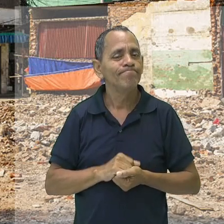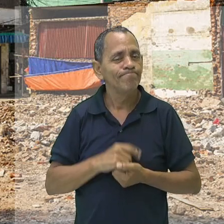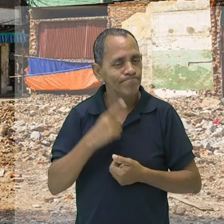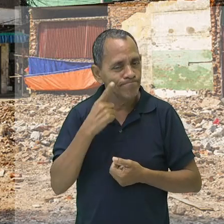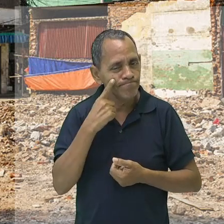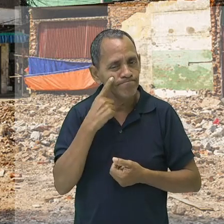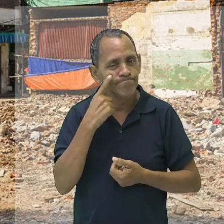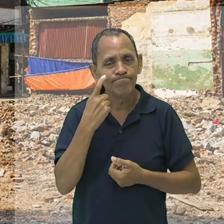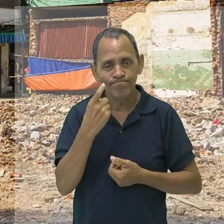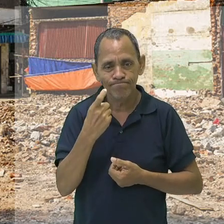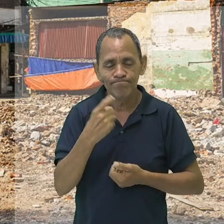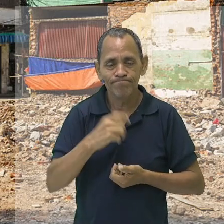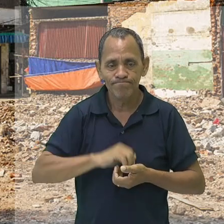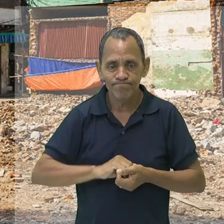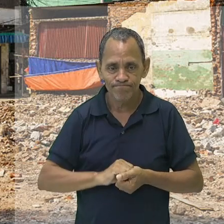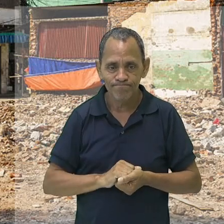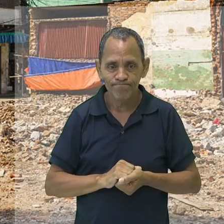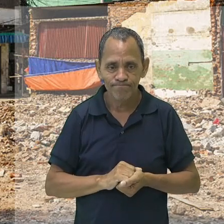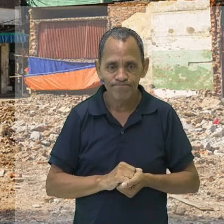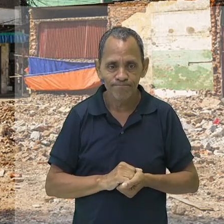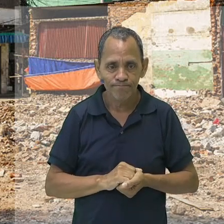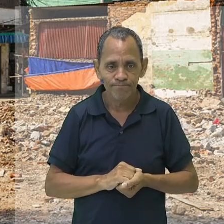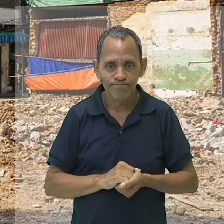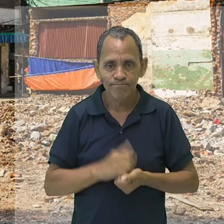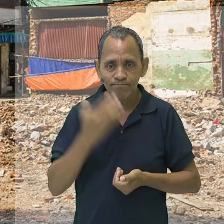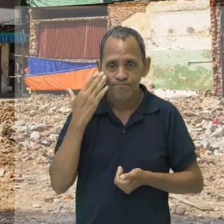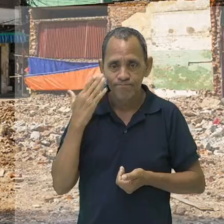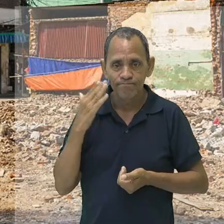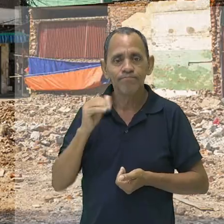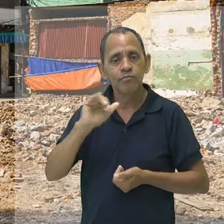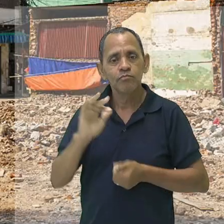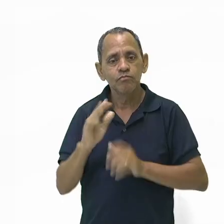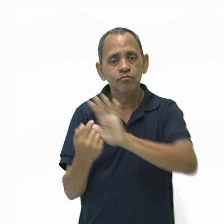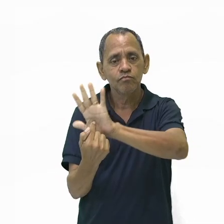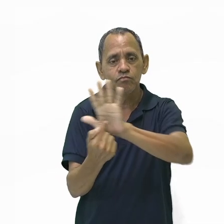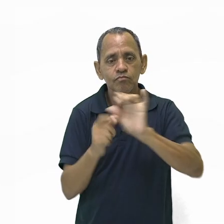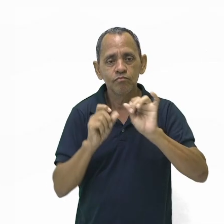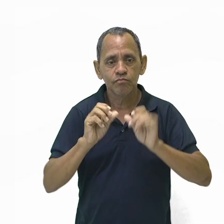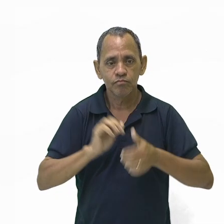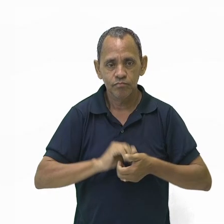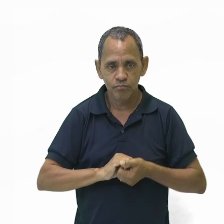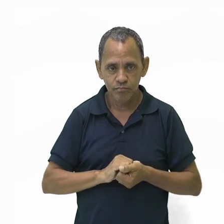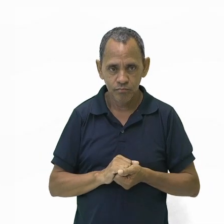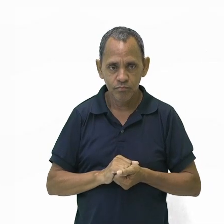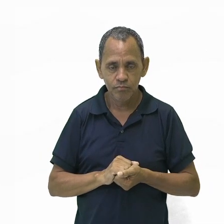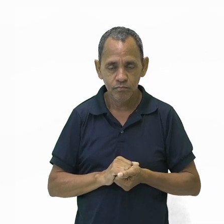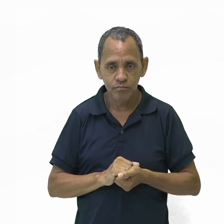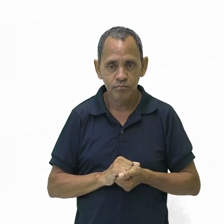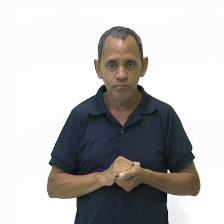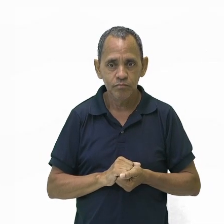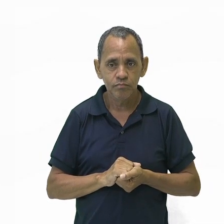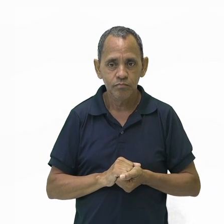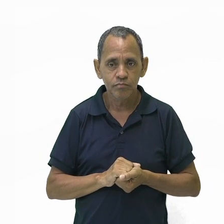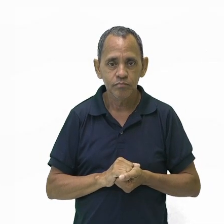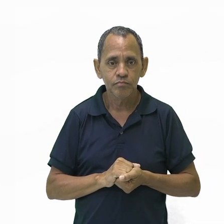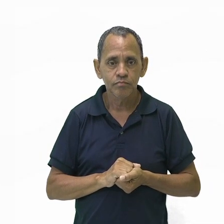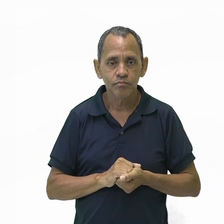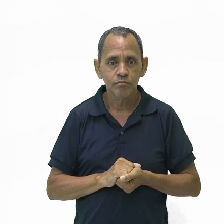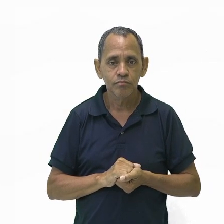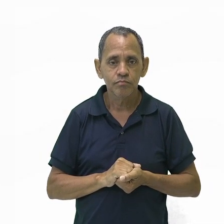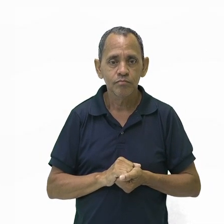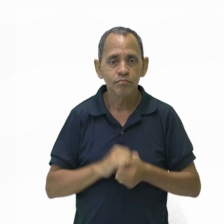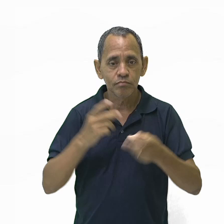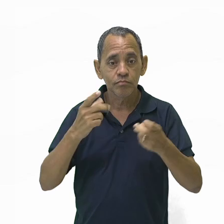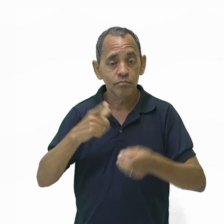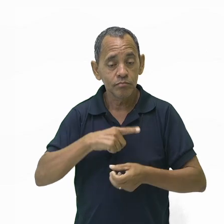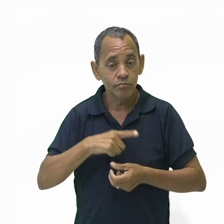Vamos começar então, pessoal? Olha só essa imagem que está aparecendo aí na tela agora, ela é muito parecida com o que está acontecendo aqui atrás de mim, não é mesmo?